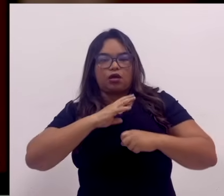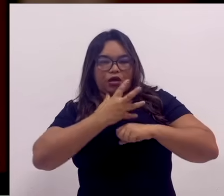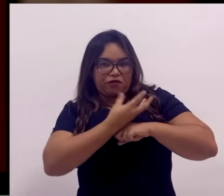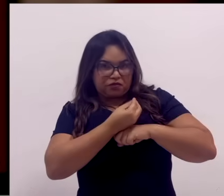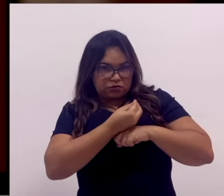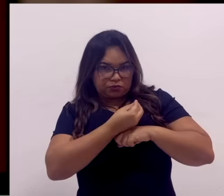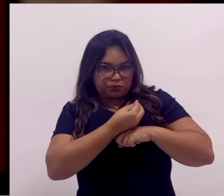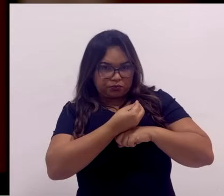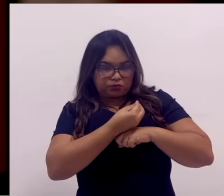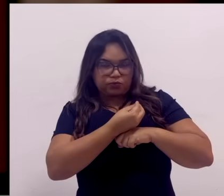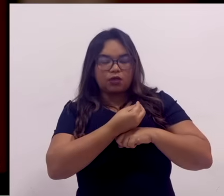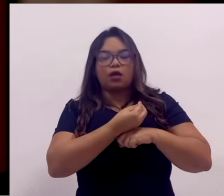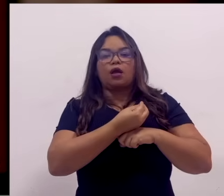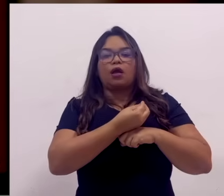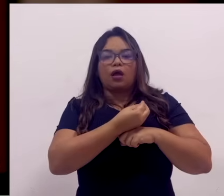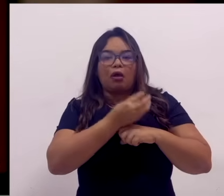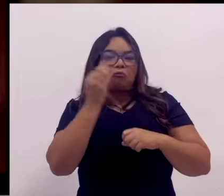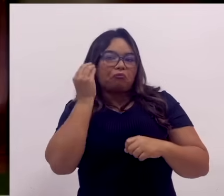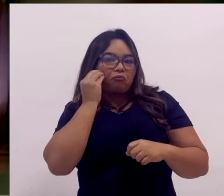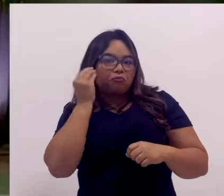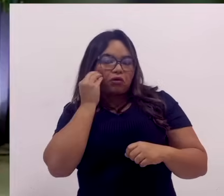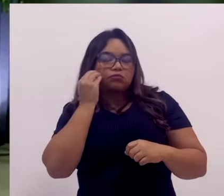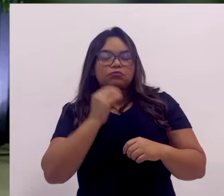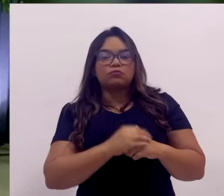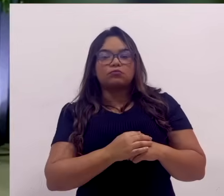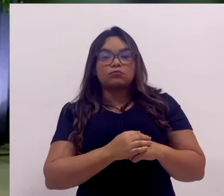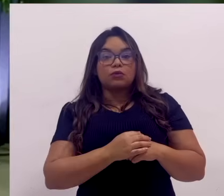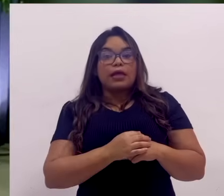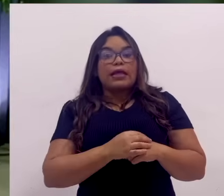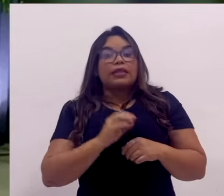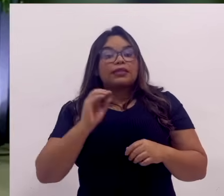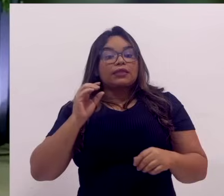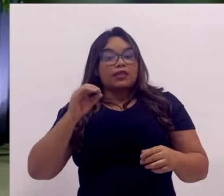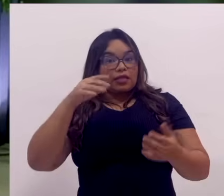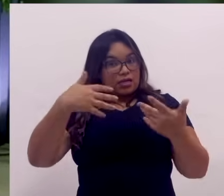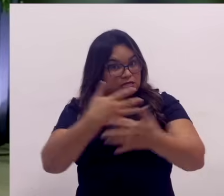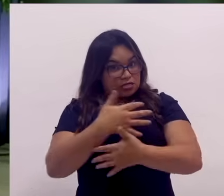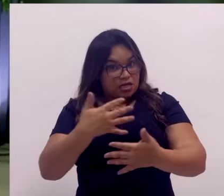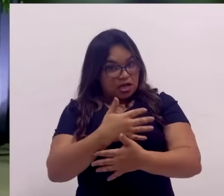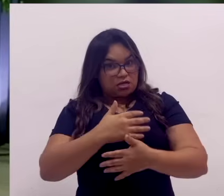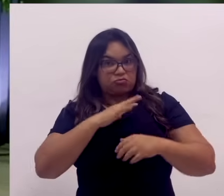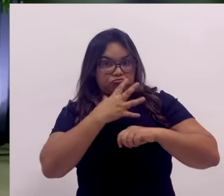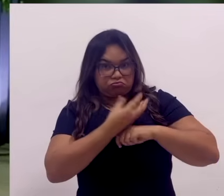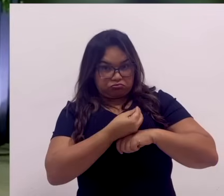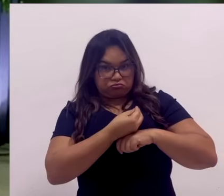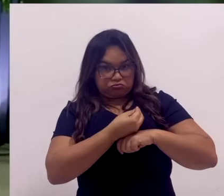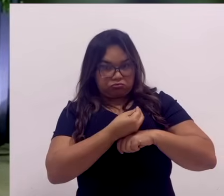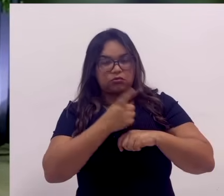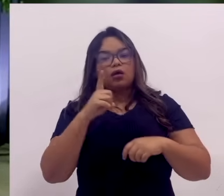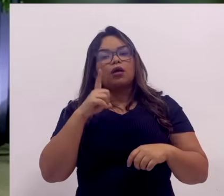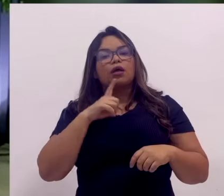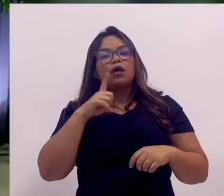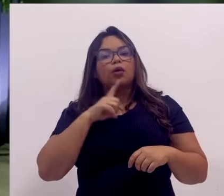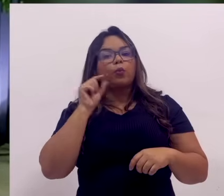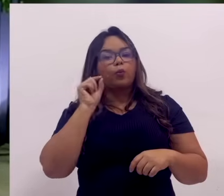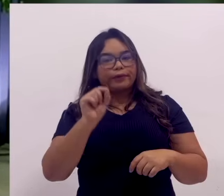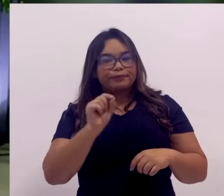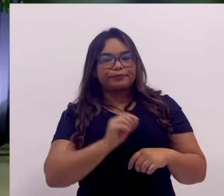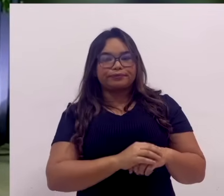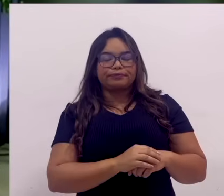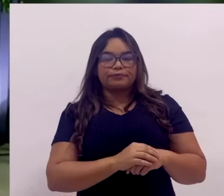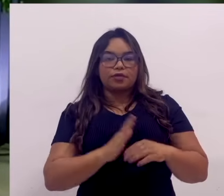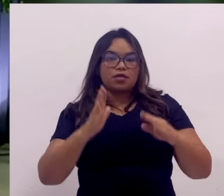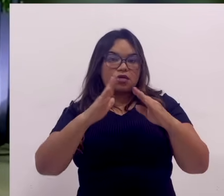Éfeso estava a sede de Diana, e Diana era a mãe dos deuses. E é aqui que Paulo teve aquela